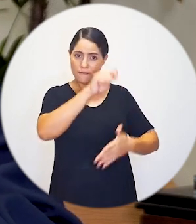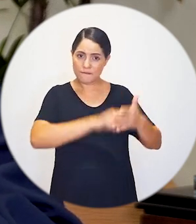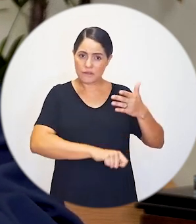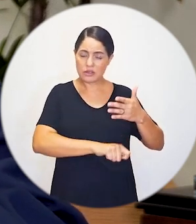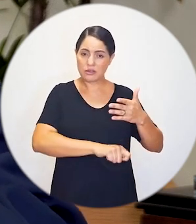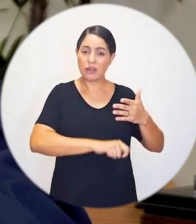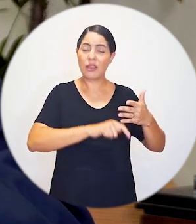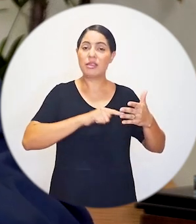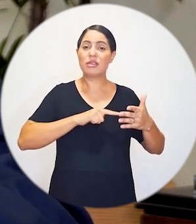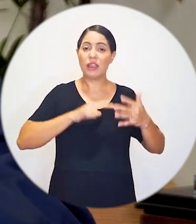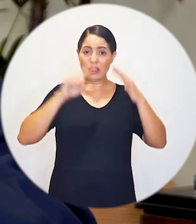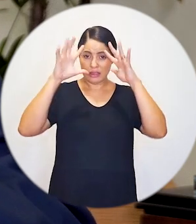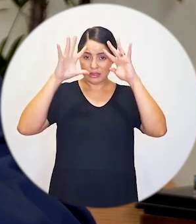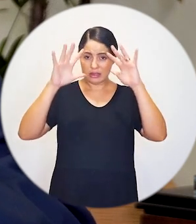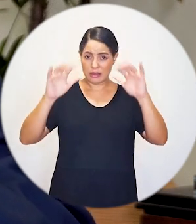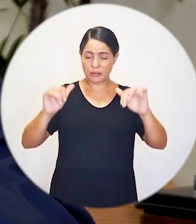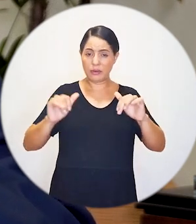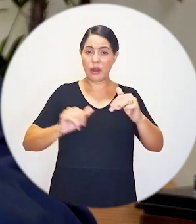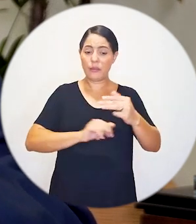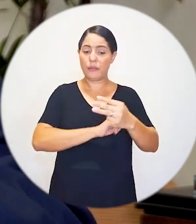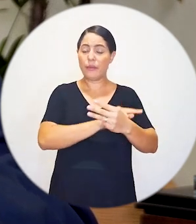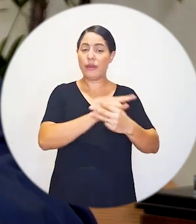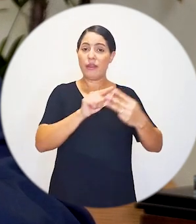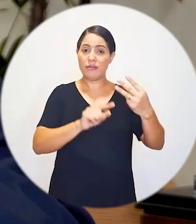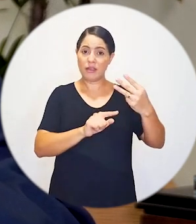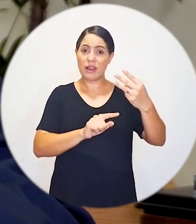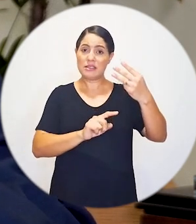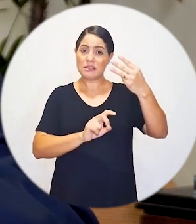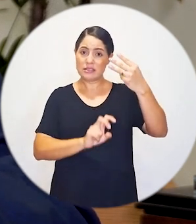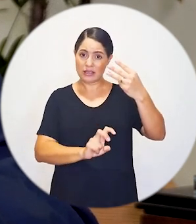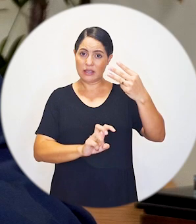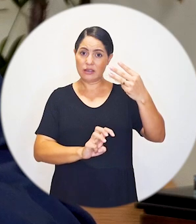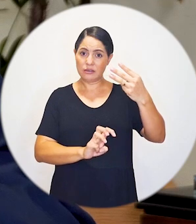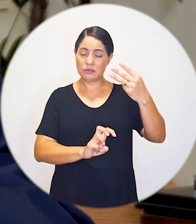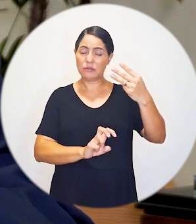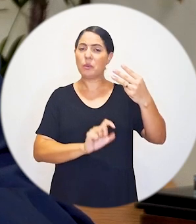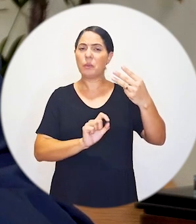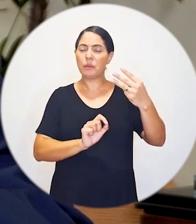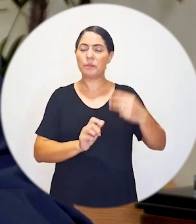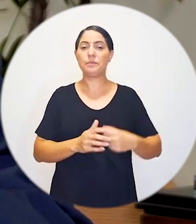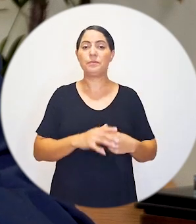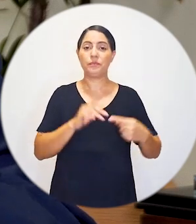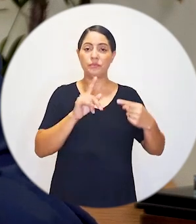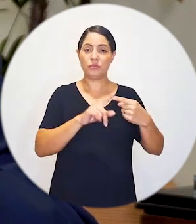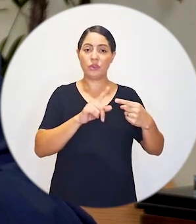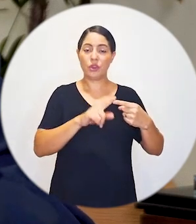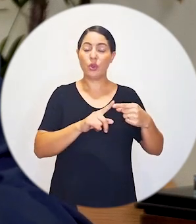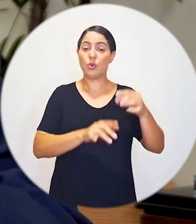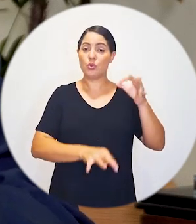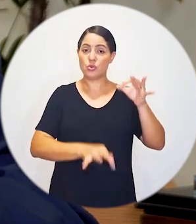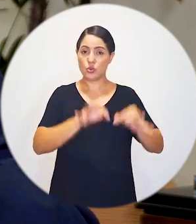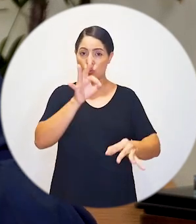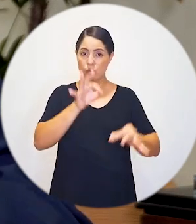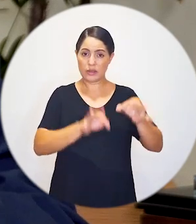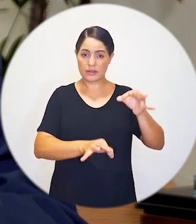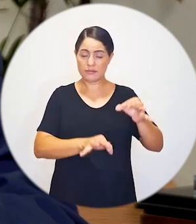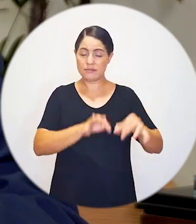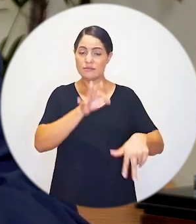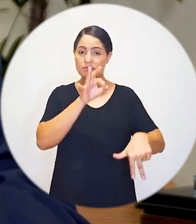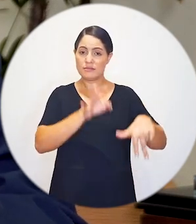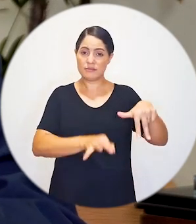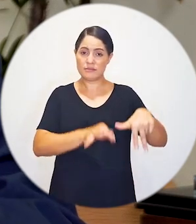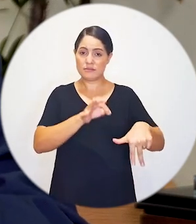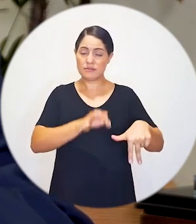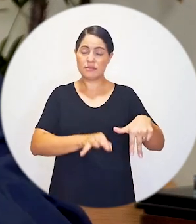foi promulgada, ela dividiu o tribunal em 3/5, compostos por juízes,